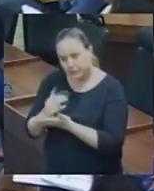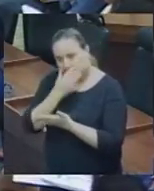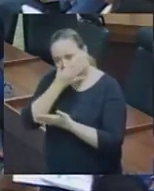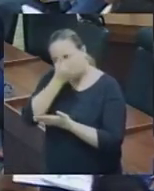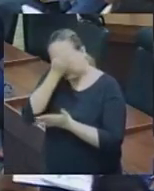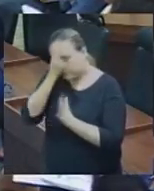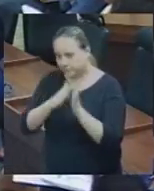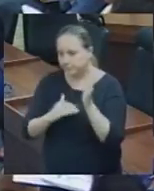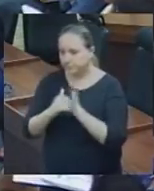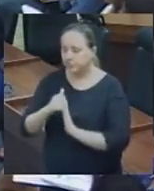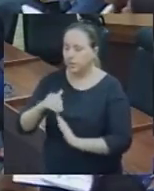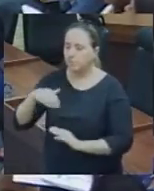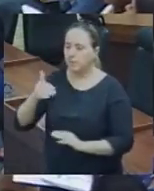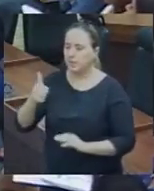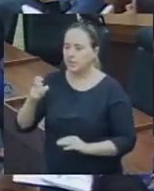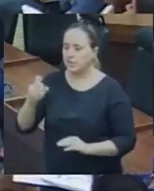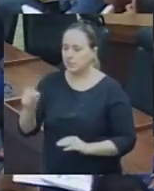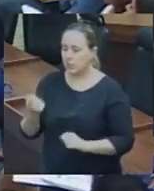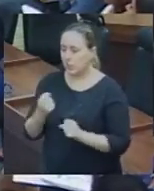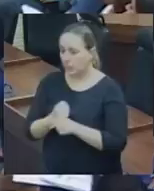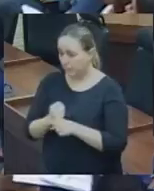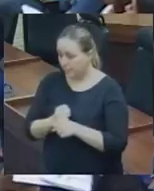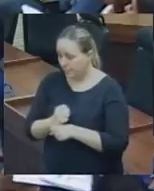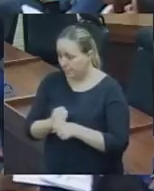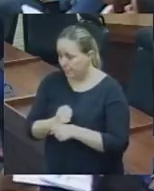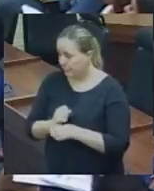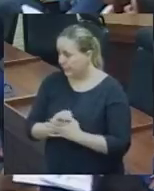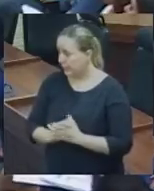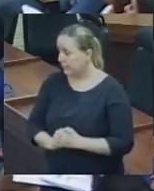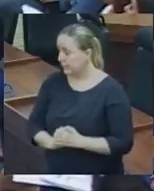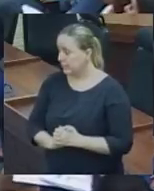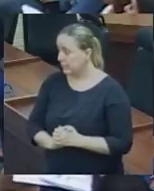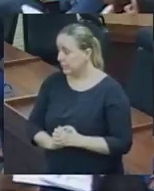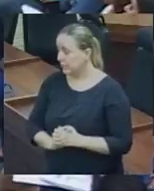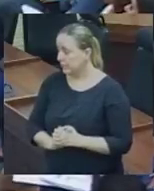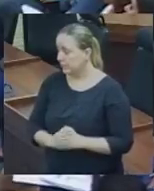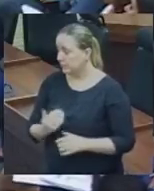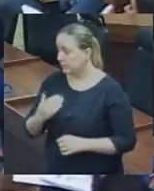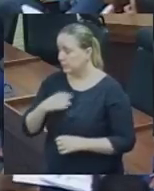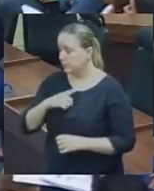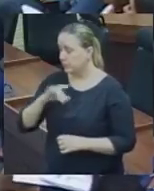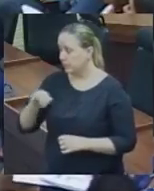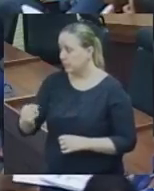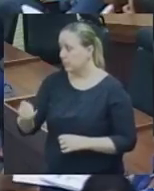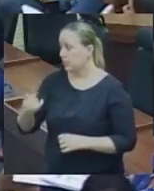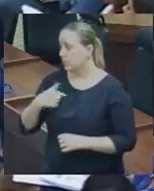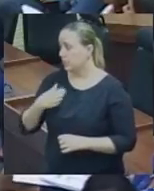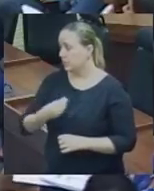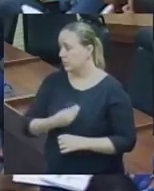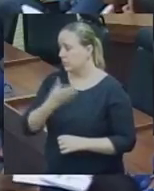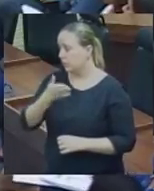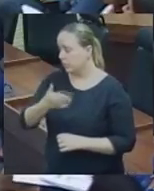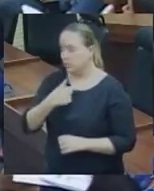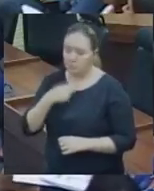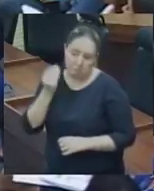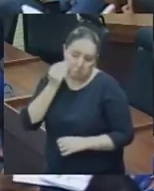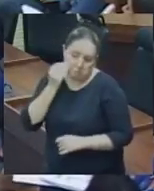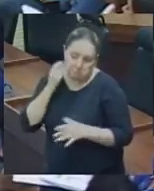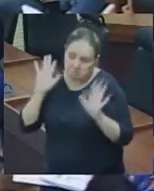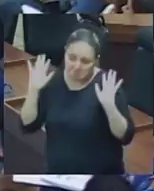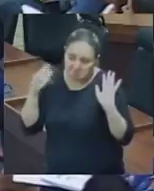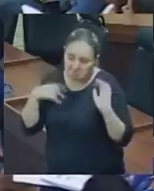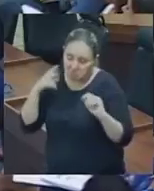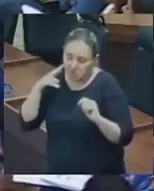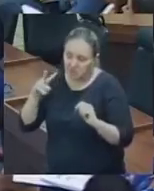pintados a mais 15 mil anos né então tive a oportunidade estava por lá e falei vamos tentar é